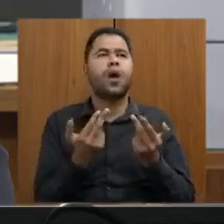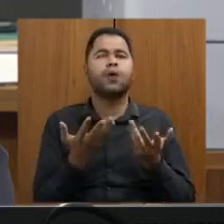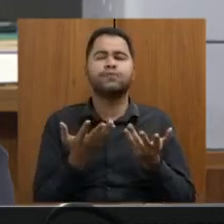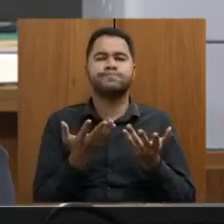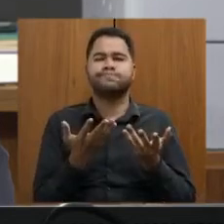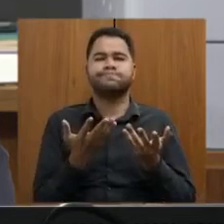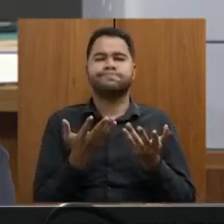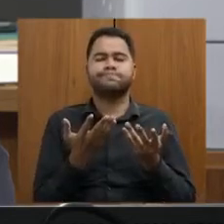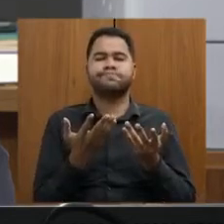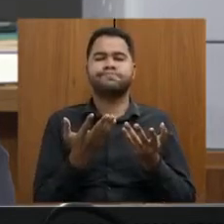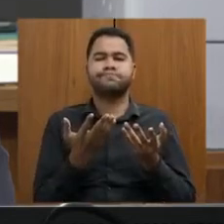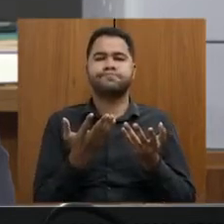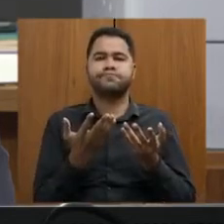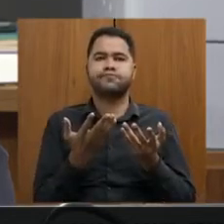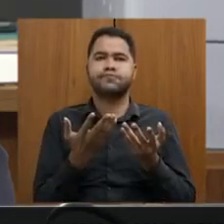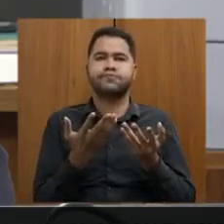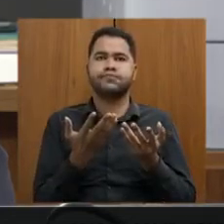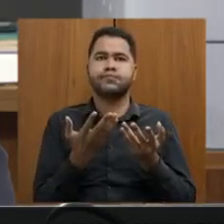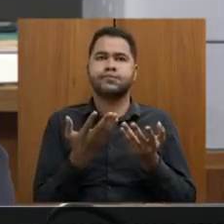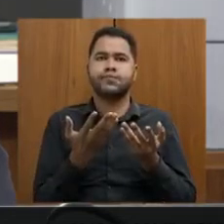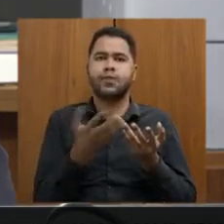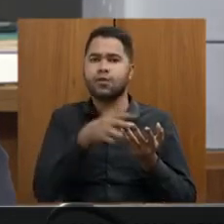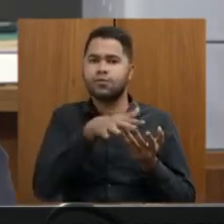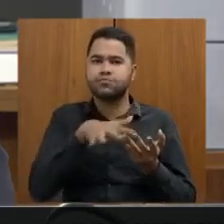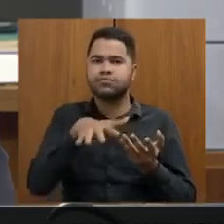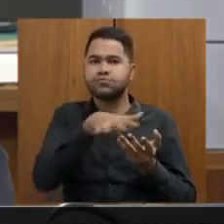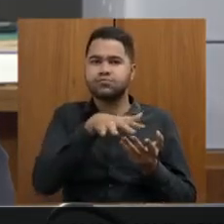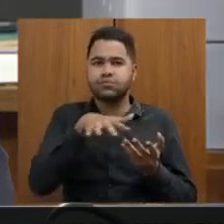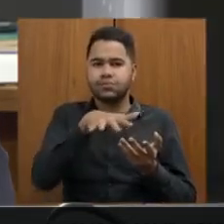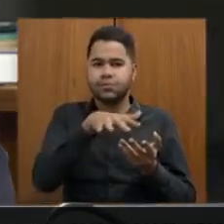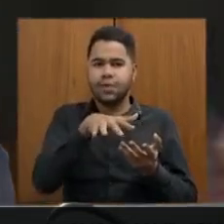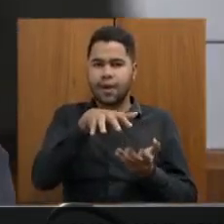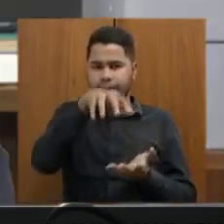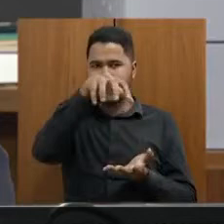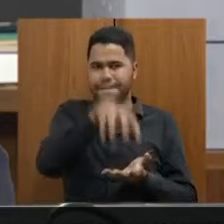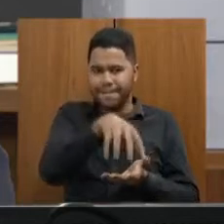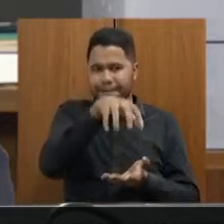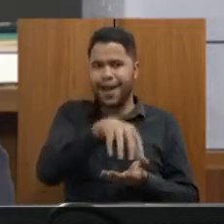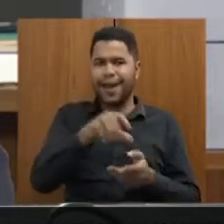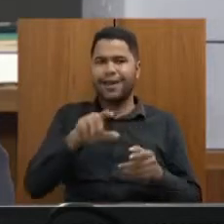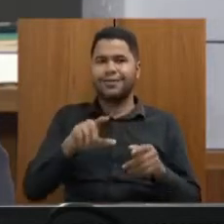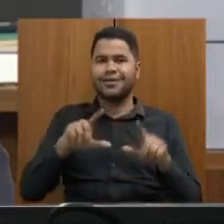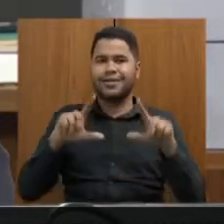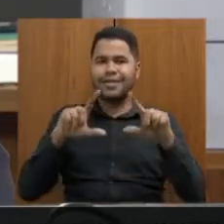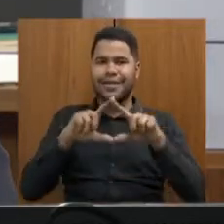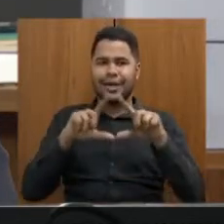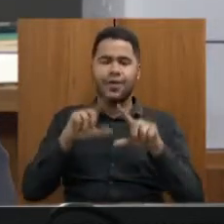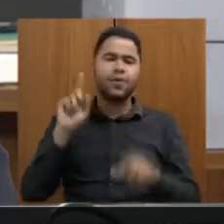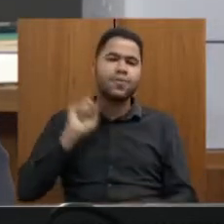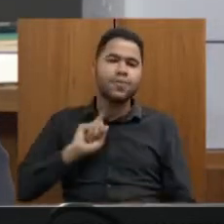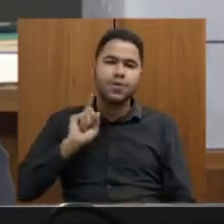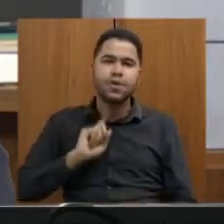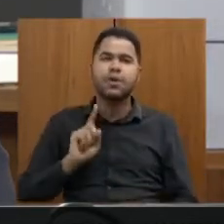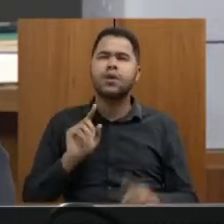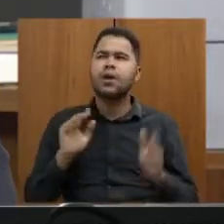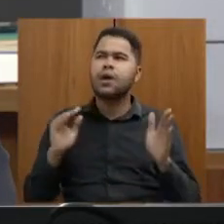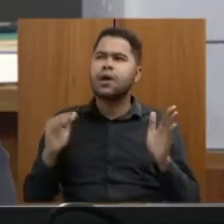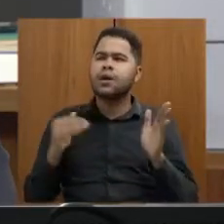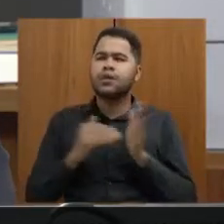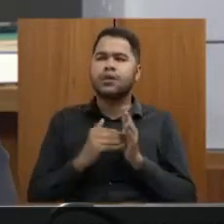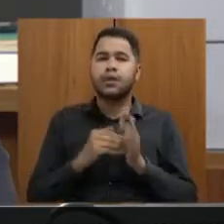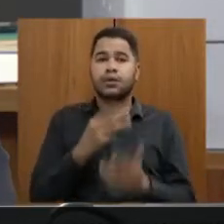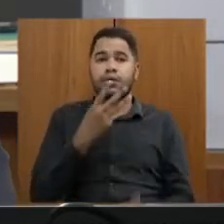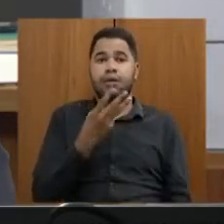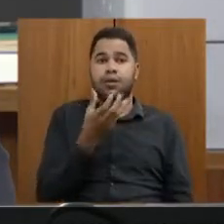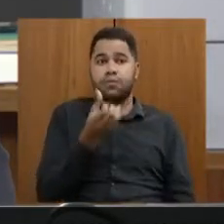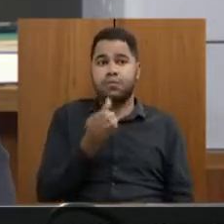uma um polo Regional ali naquela parte do Triângulo Mineiro e vai até a